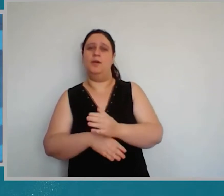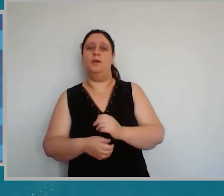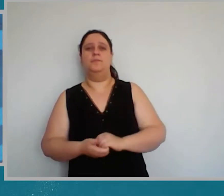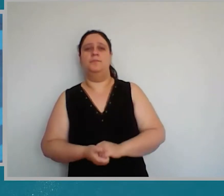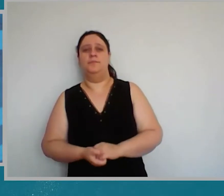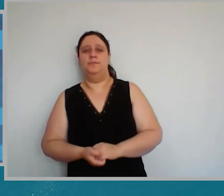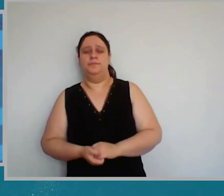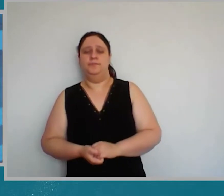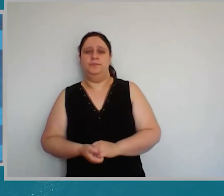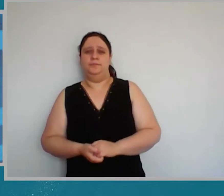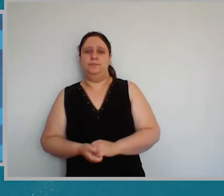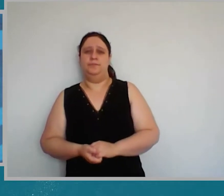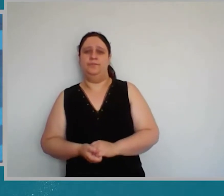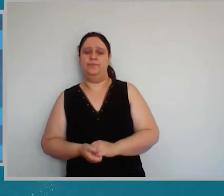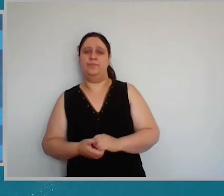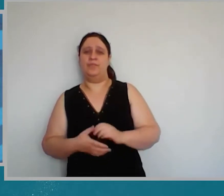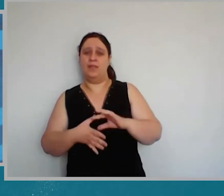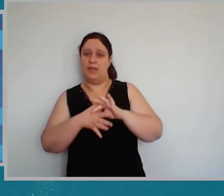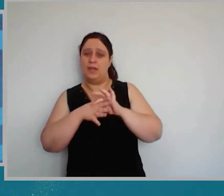da carne.